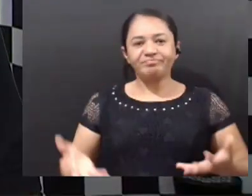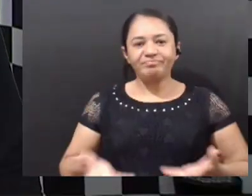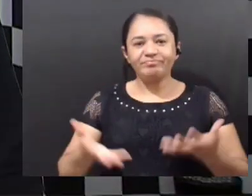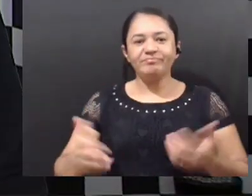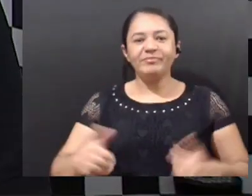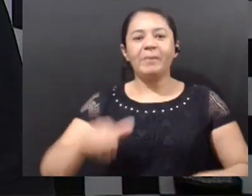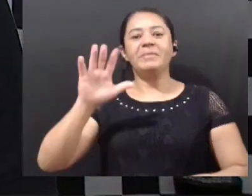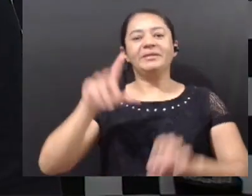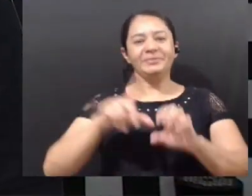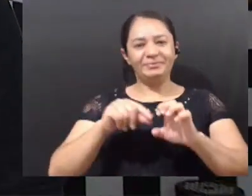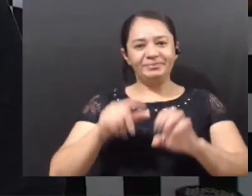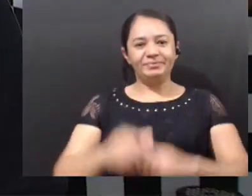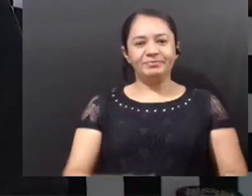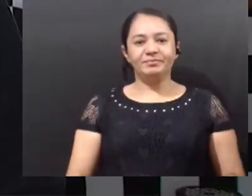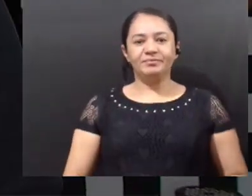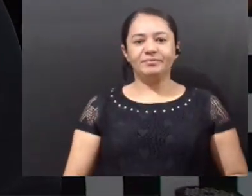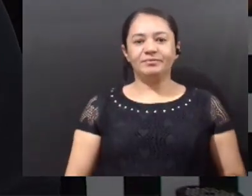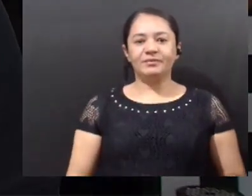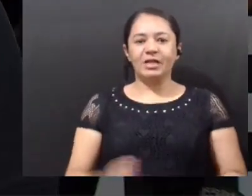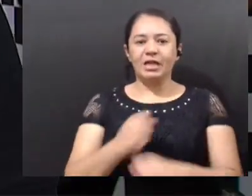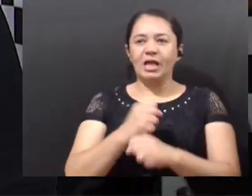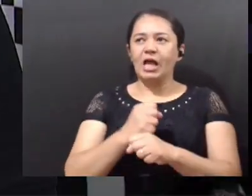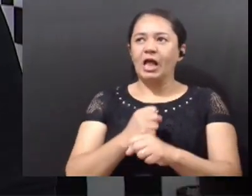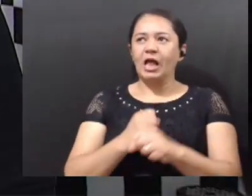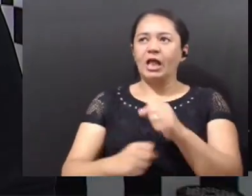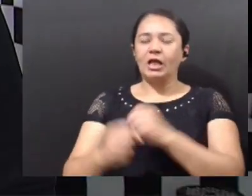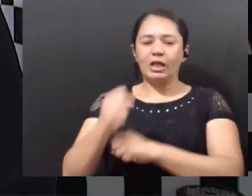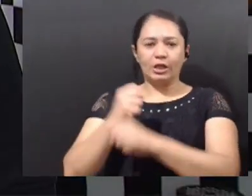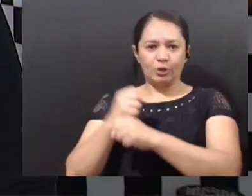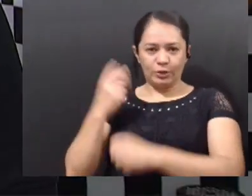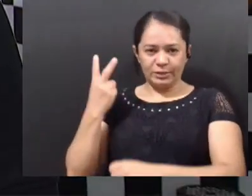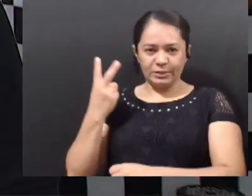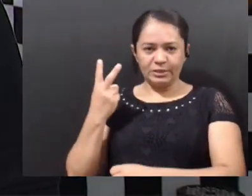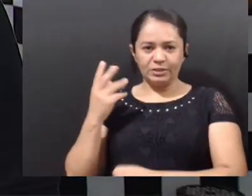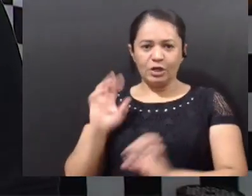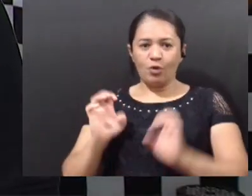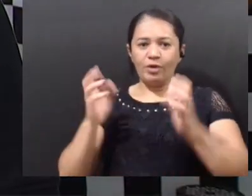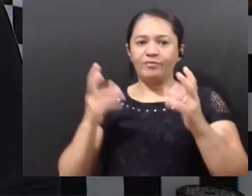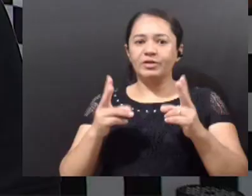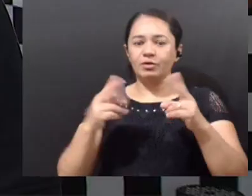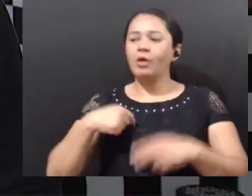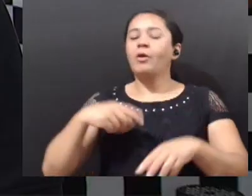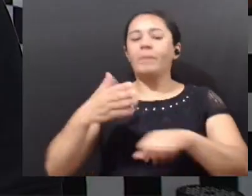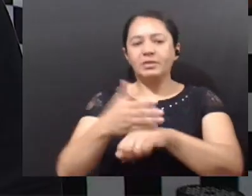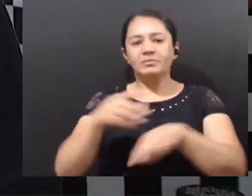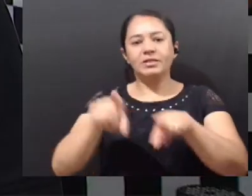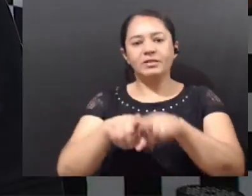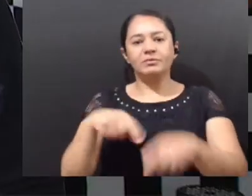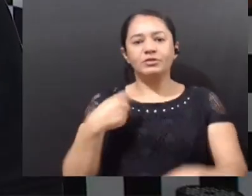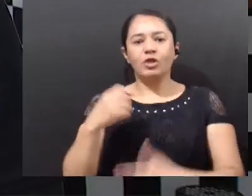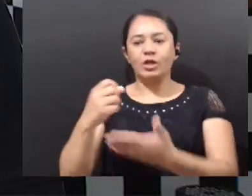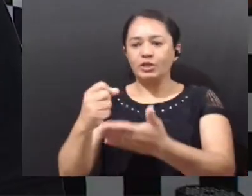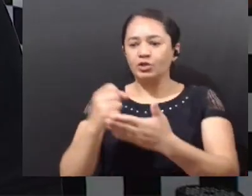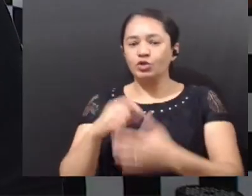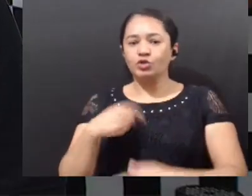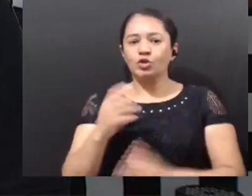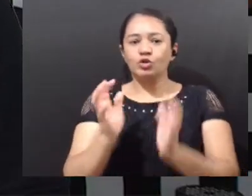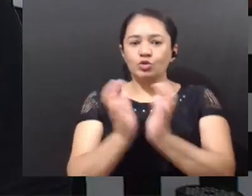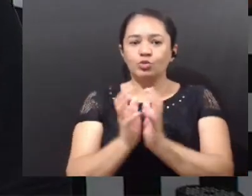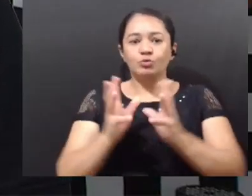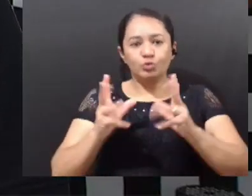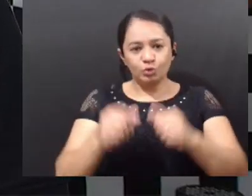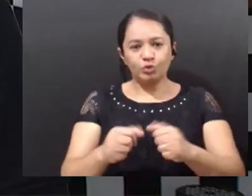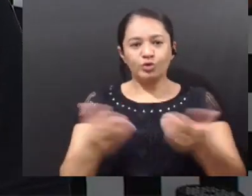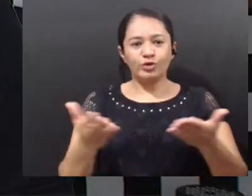vim há 2 anos atrás nesse mesmo evento, foi um evento muito interessante, a gente até conseguiu trazer toda a nossa equipe comercial e hoje estou vindo aqui junto com